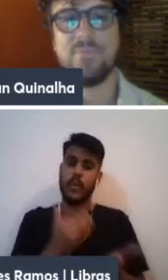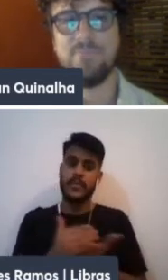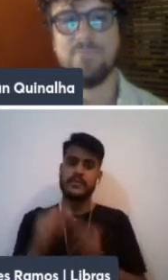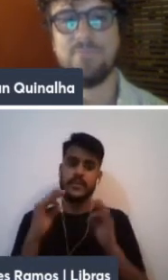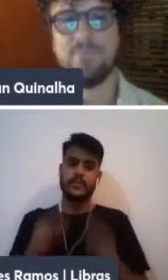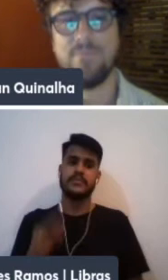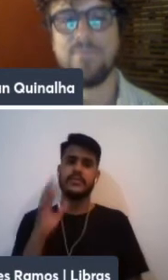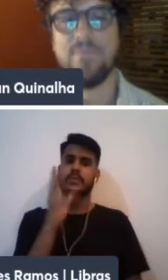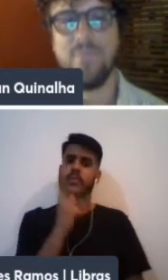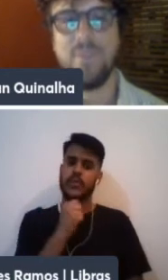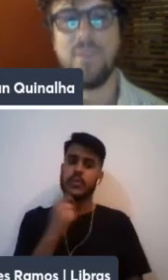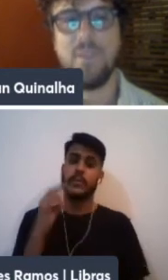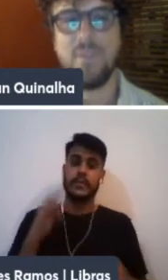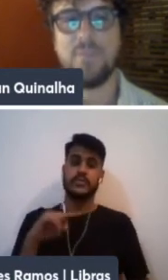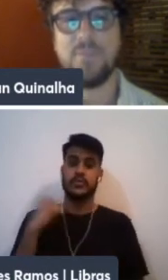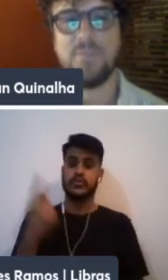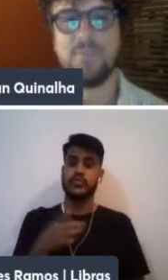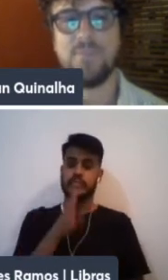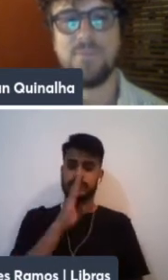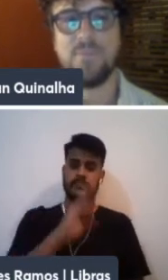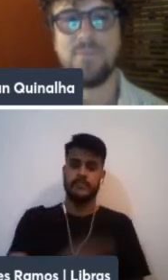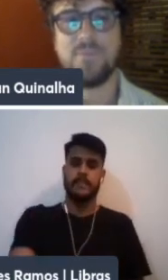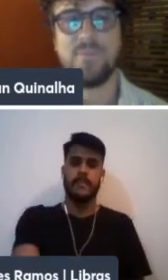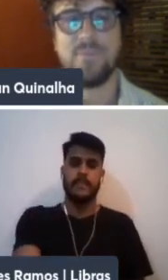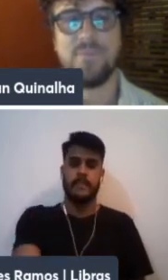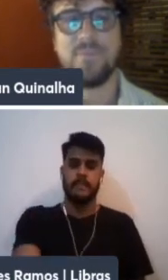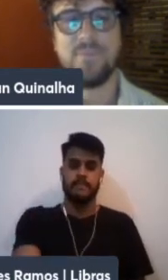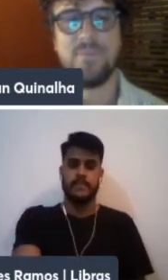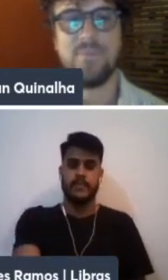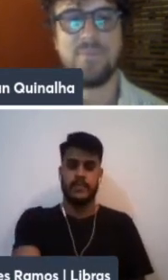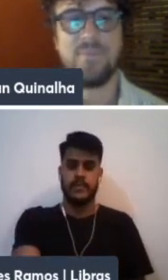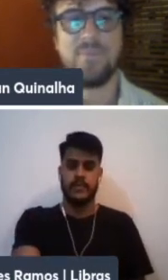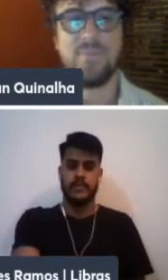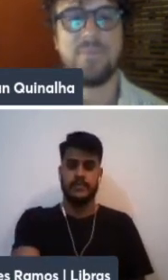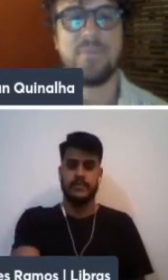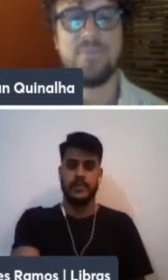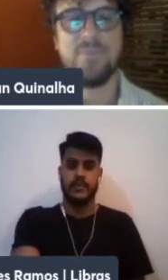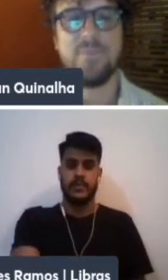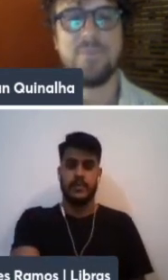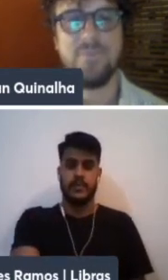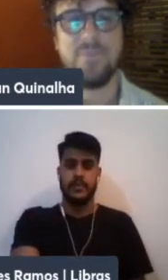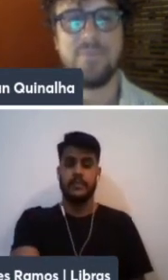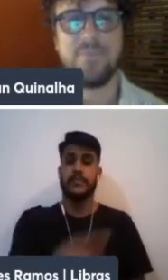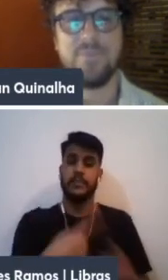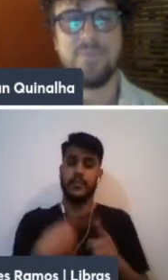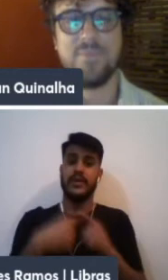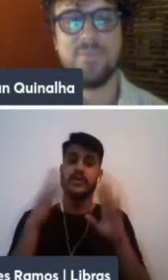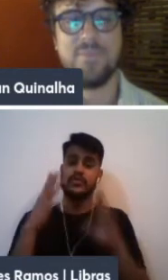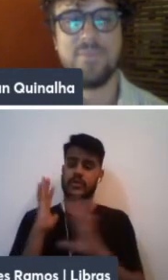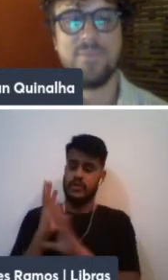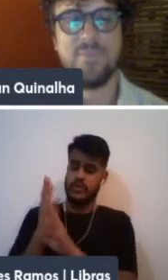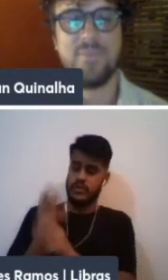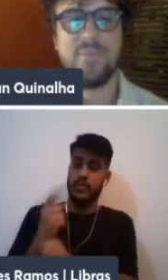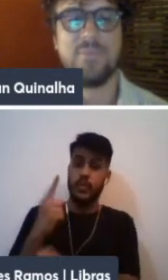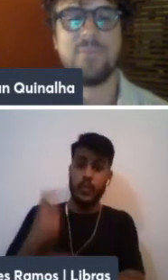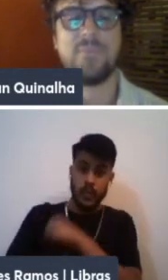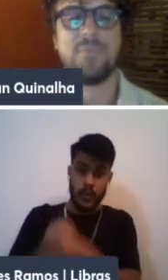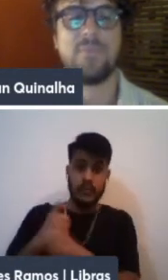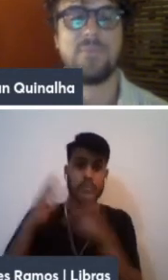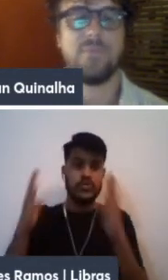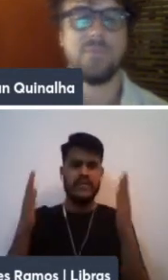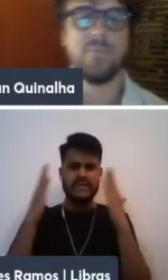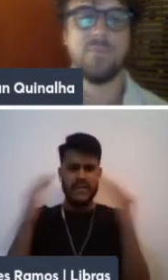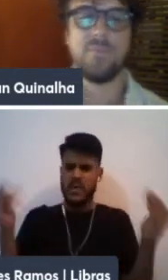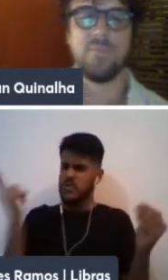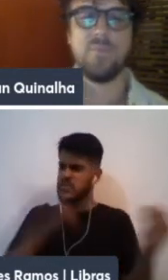nos censurar. Nós já estávamos há quase, o quê? Já tinha quase um ano de sucesso, um sucesso enorme